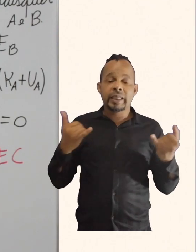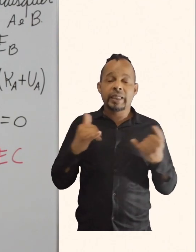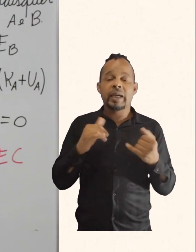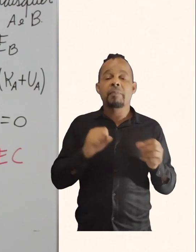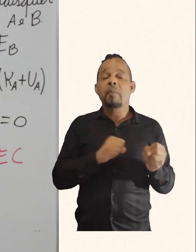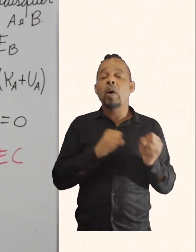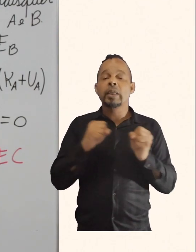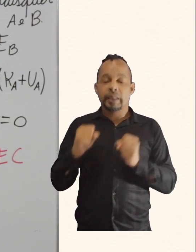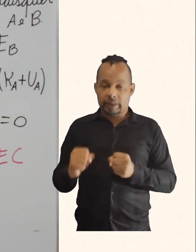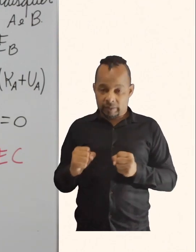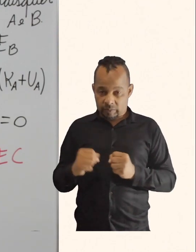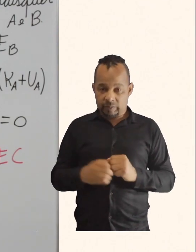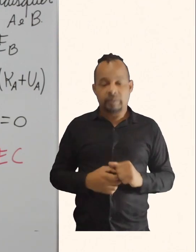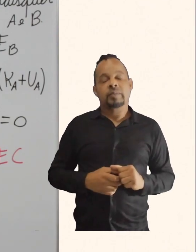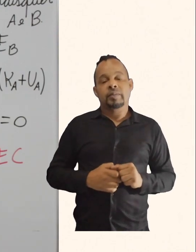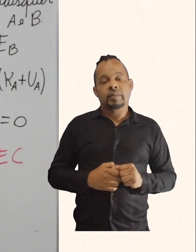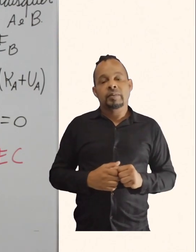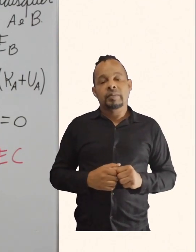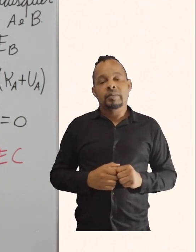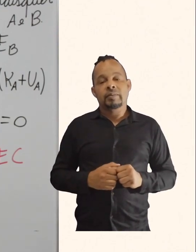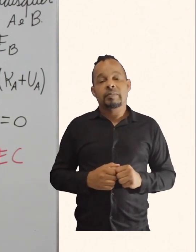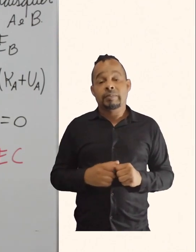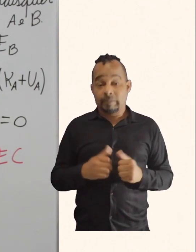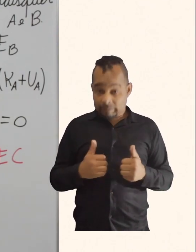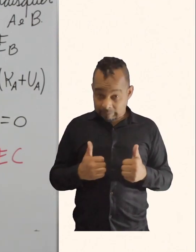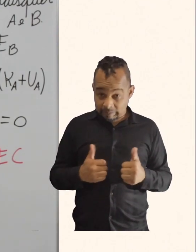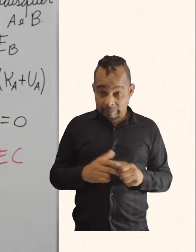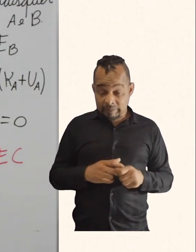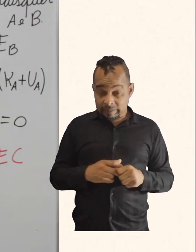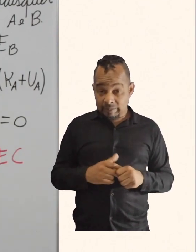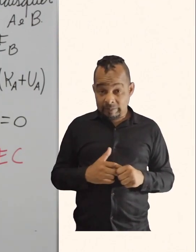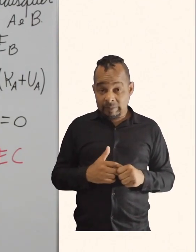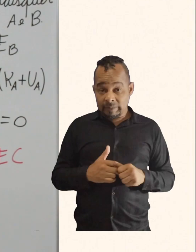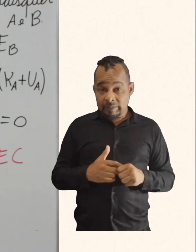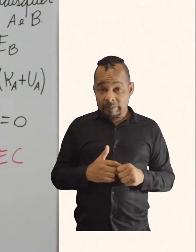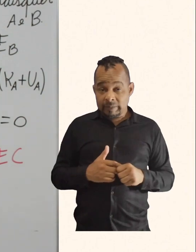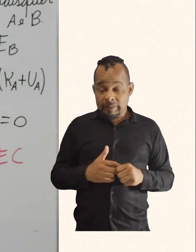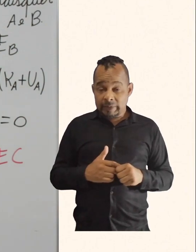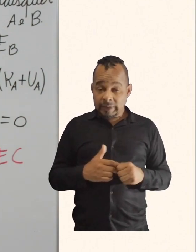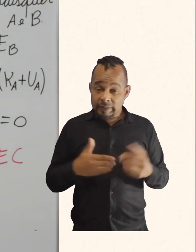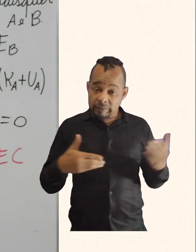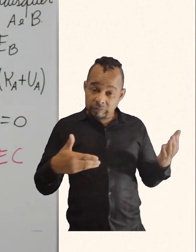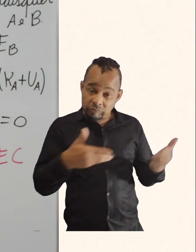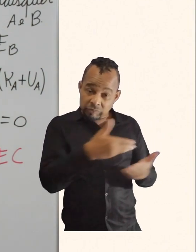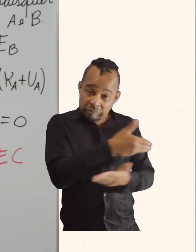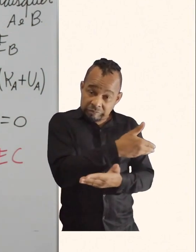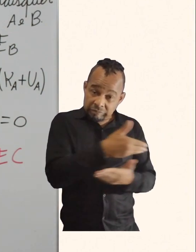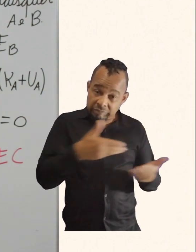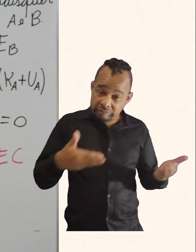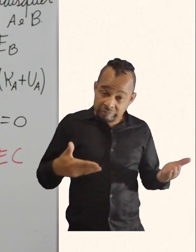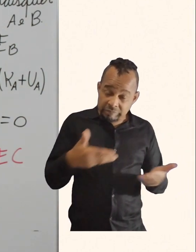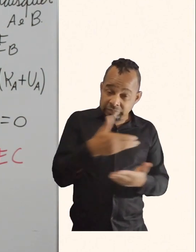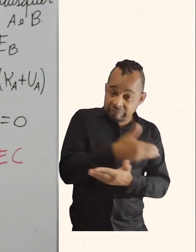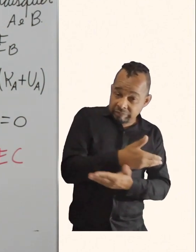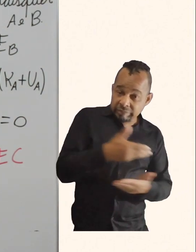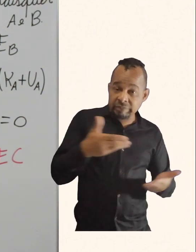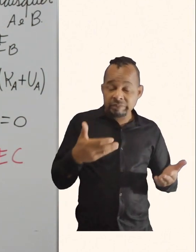potencial. Bacana? Muito bem. Esta relação nos trará